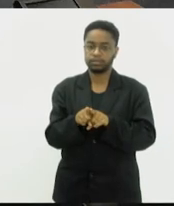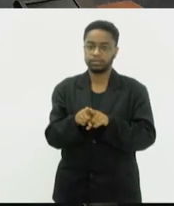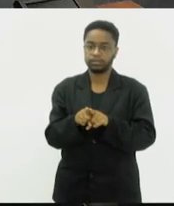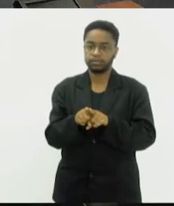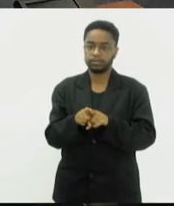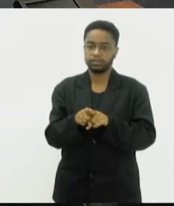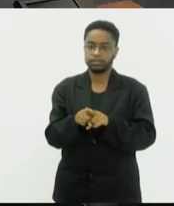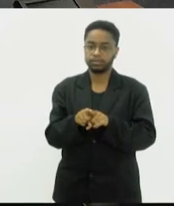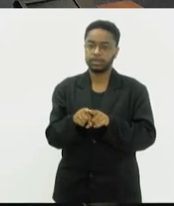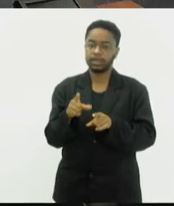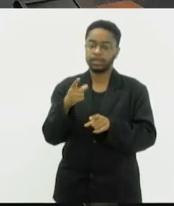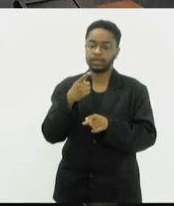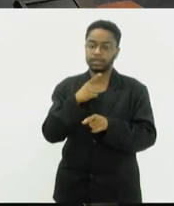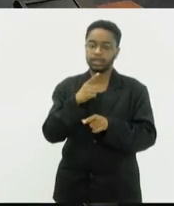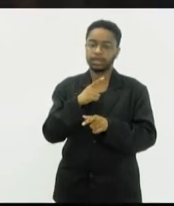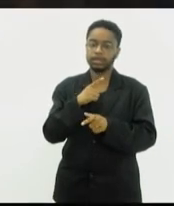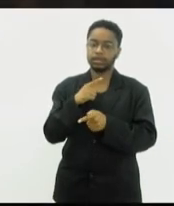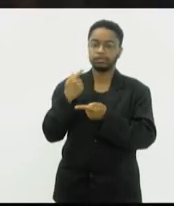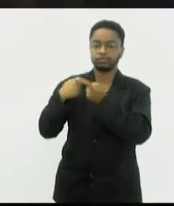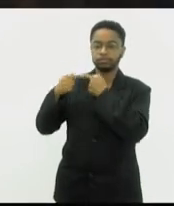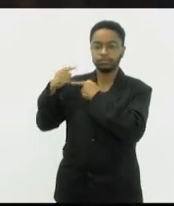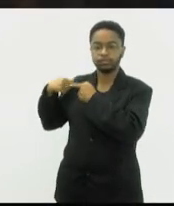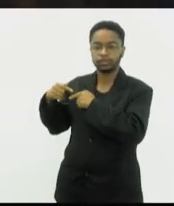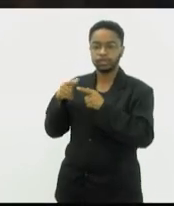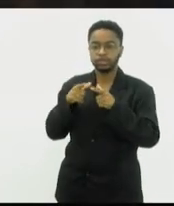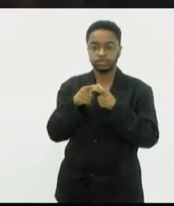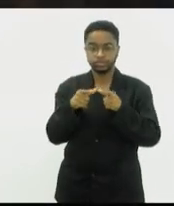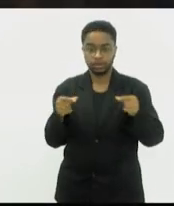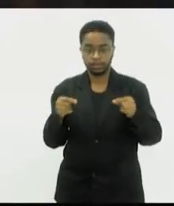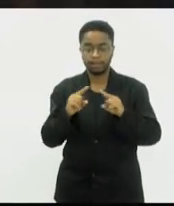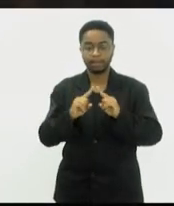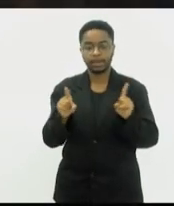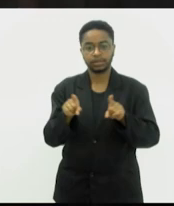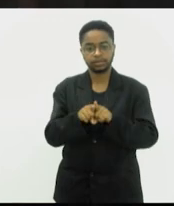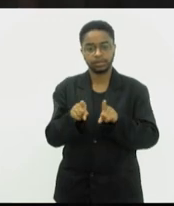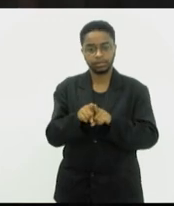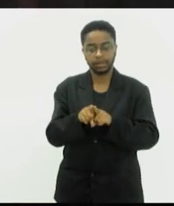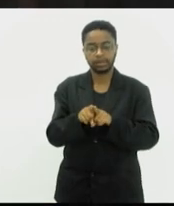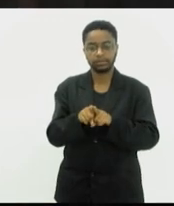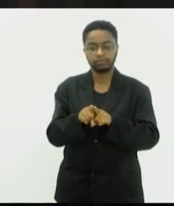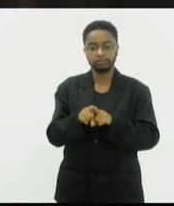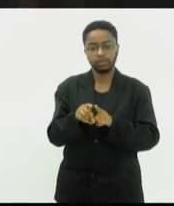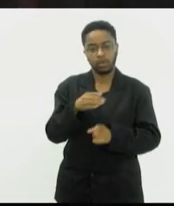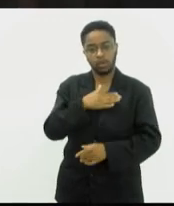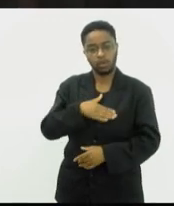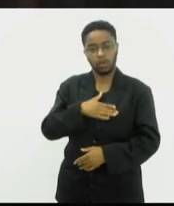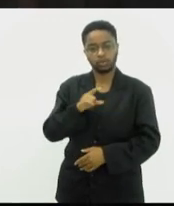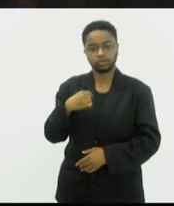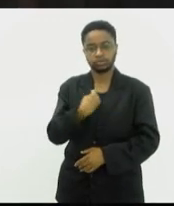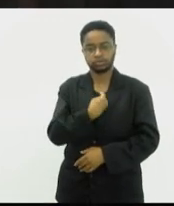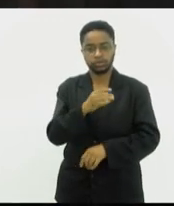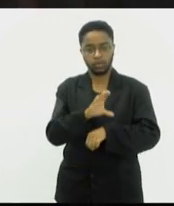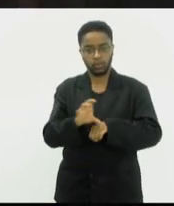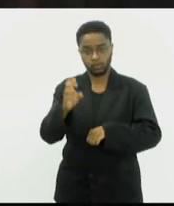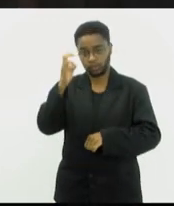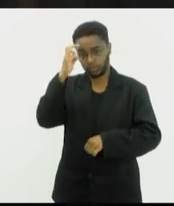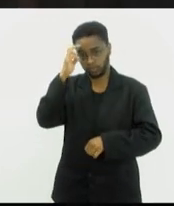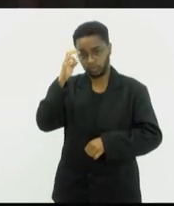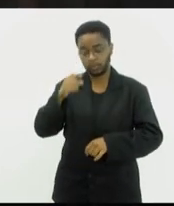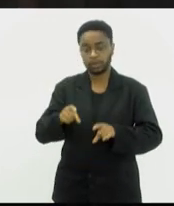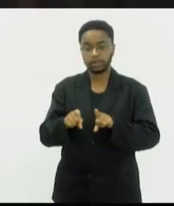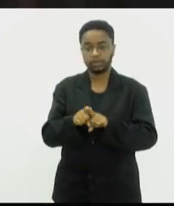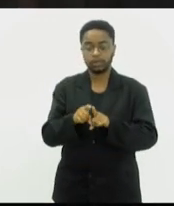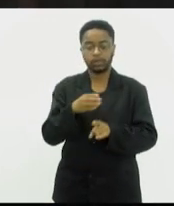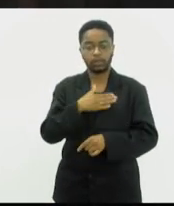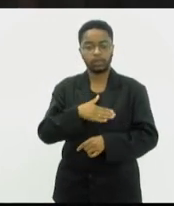da descendência japonesa, é também uma apreciadora da nossa cultura e da nossa